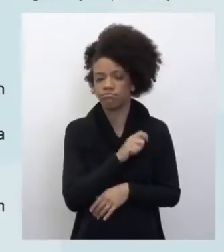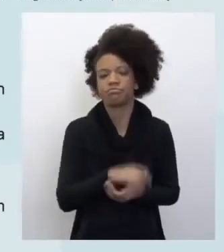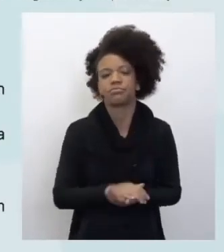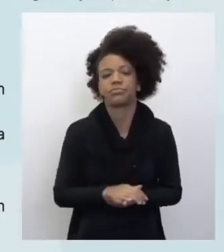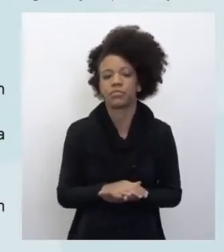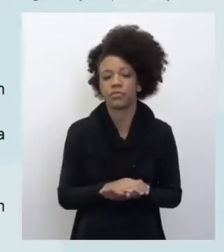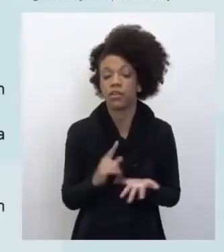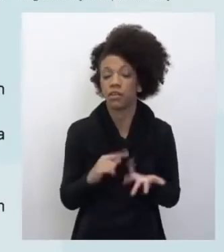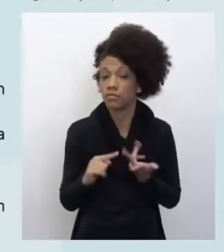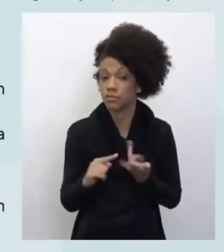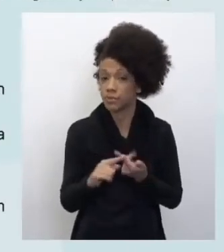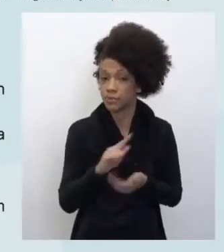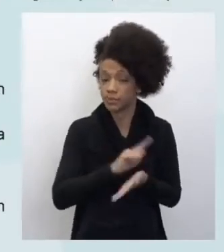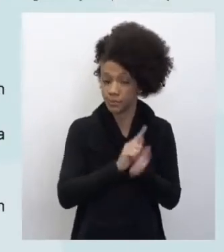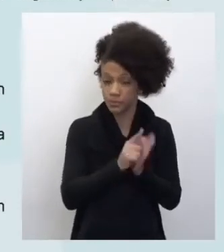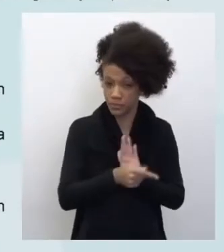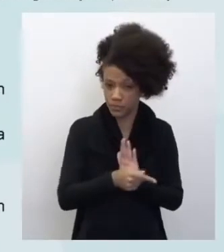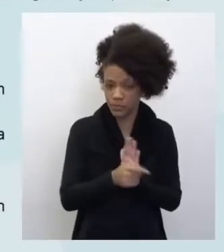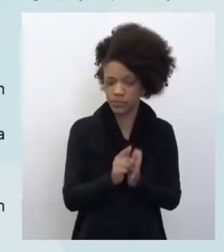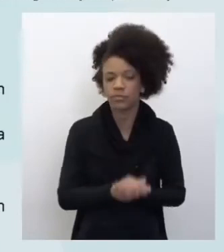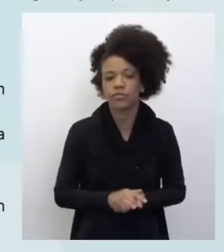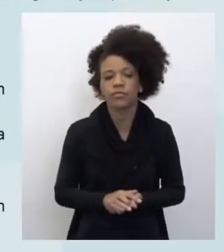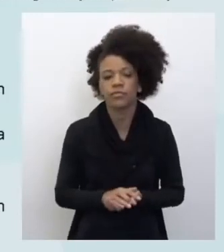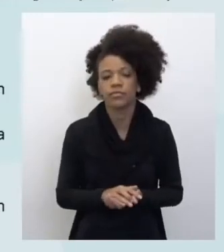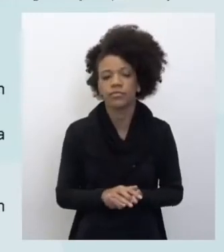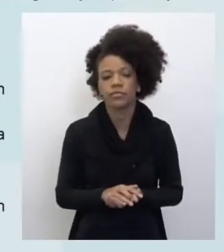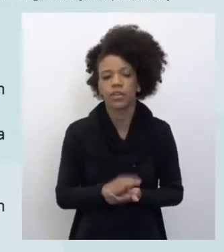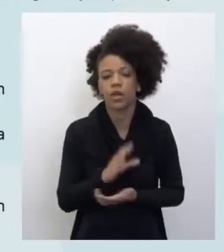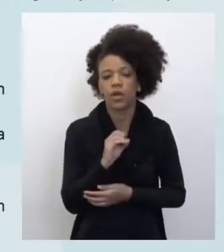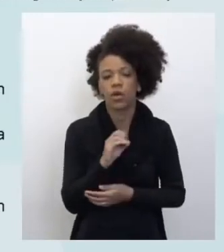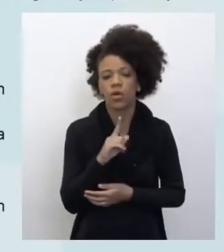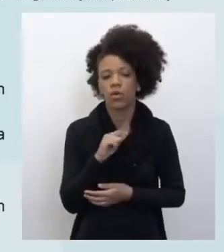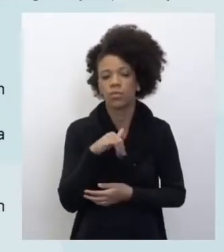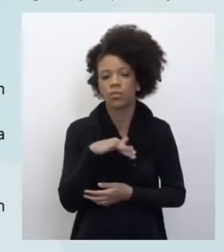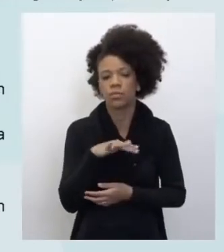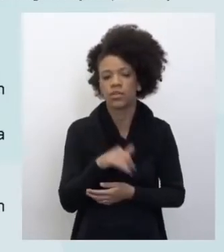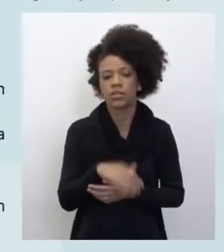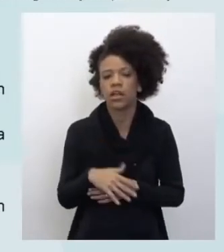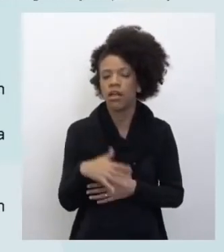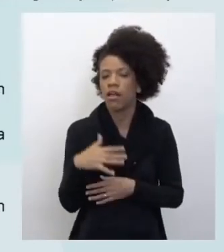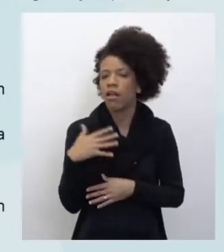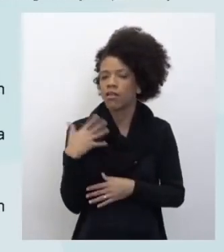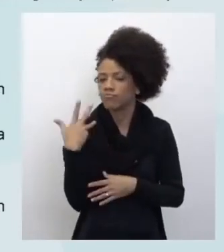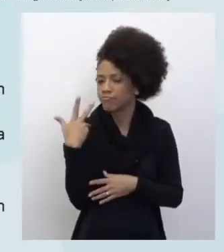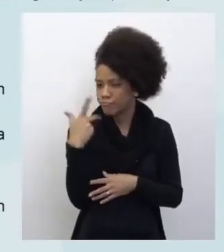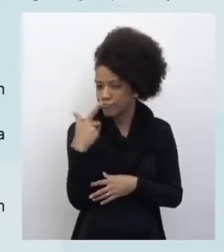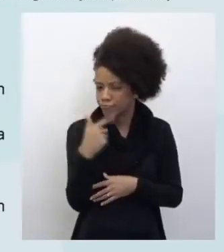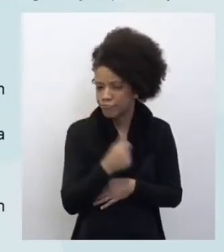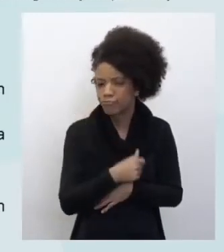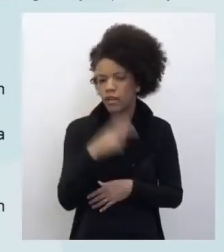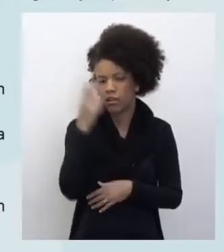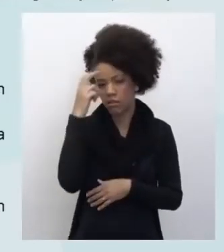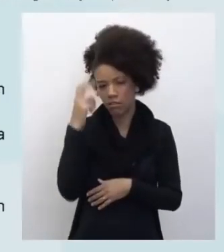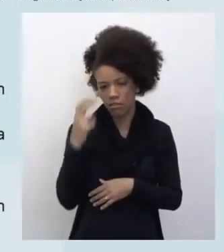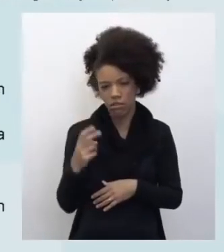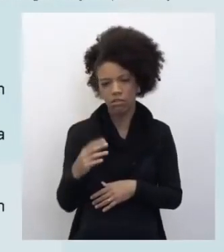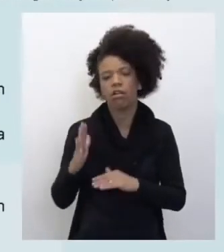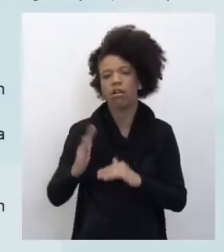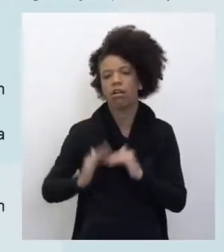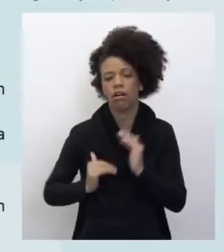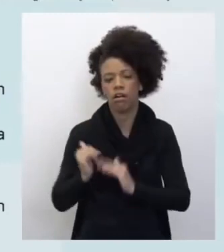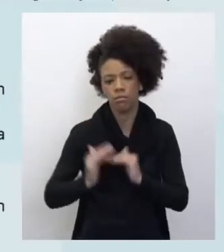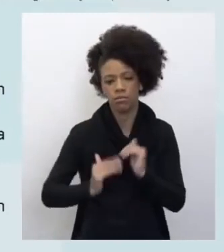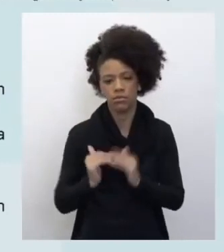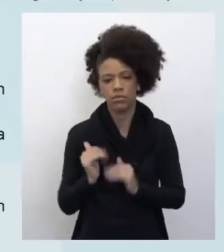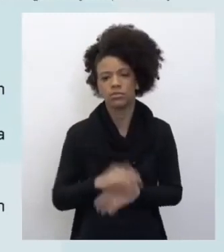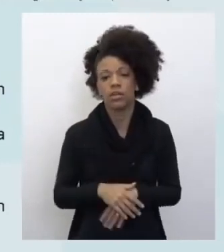características desse personagem. Colombina, ela era graciosa, inteligente, ágil e habilidosa. Era a